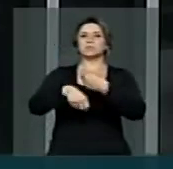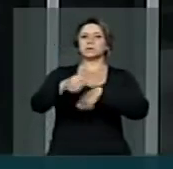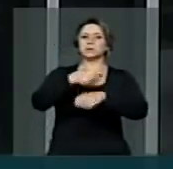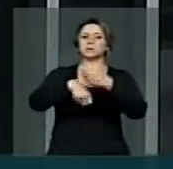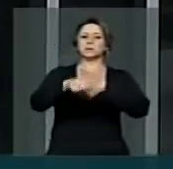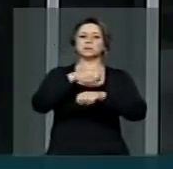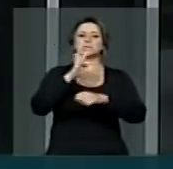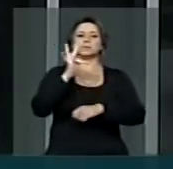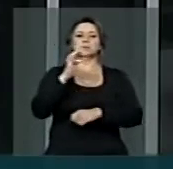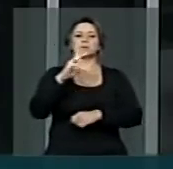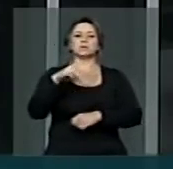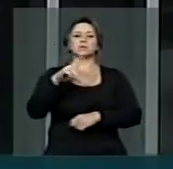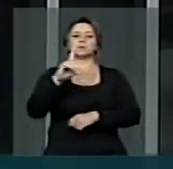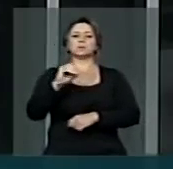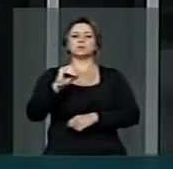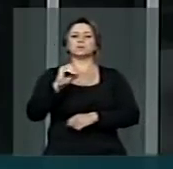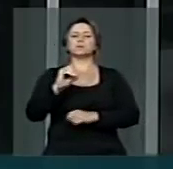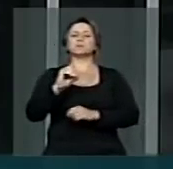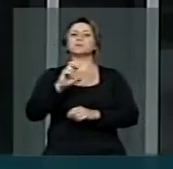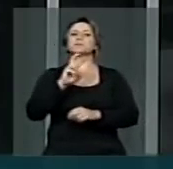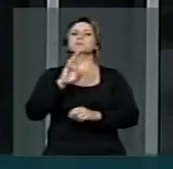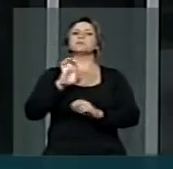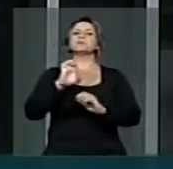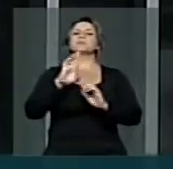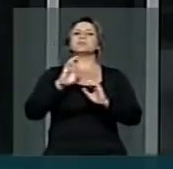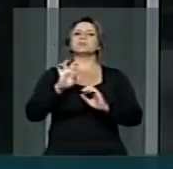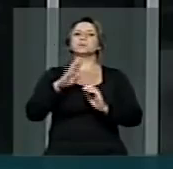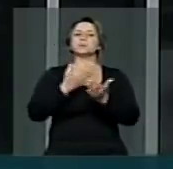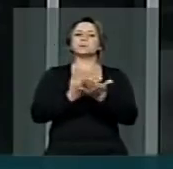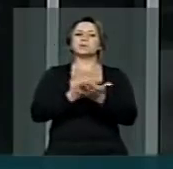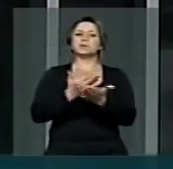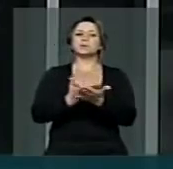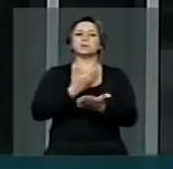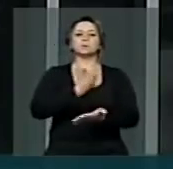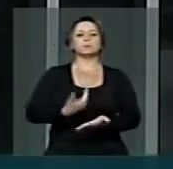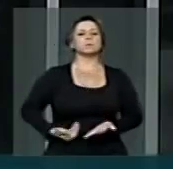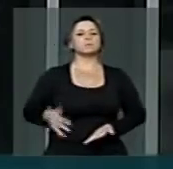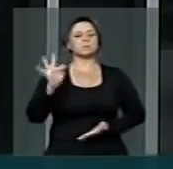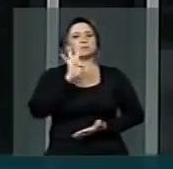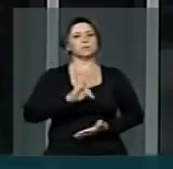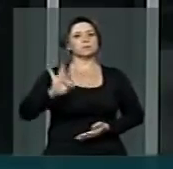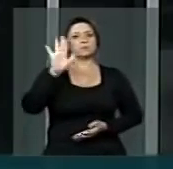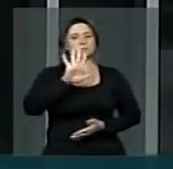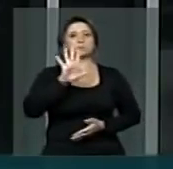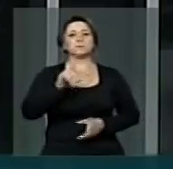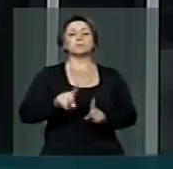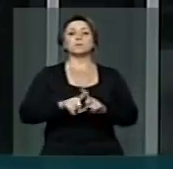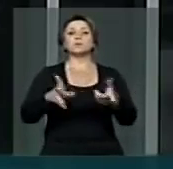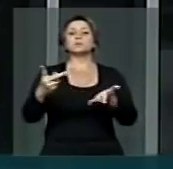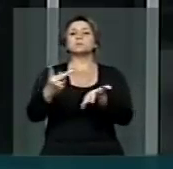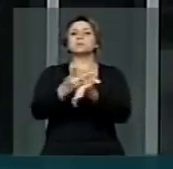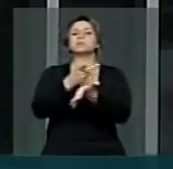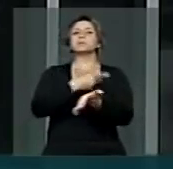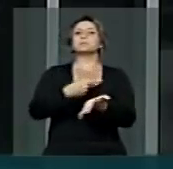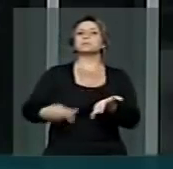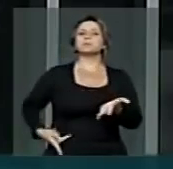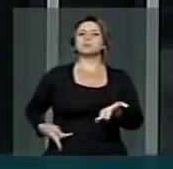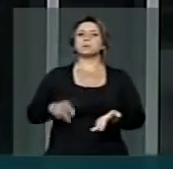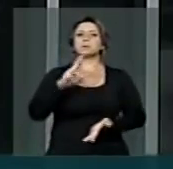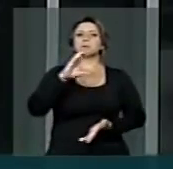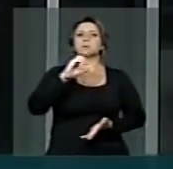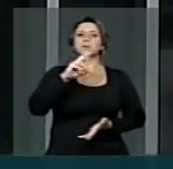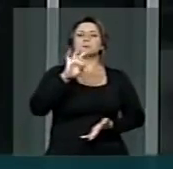pelo Fundo de Investimento Estudantil do governo federal. Não por acaso, o presidente da Kroton,